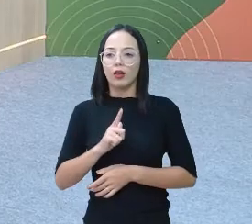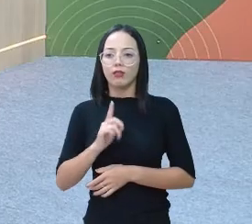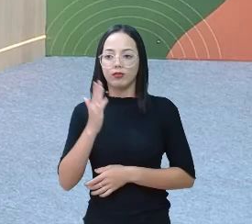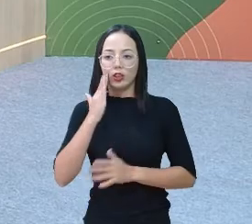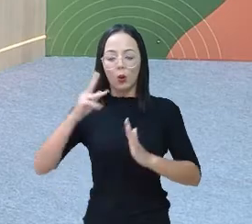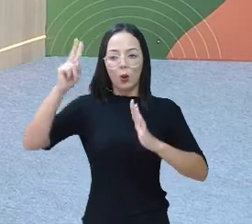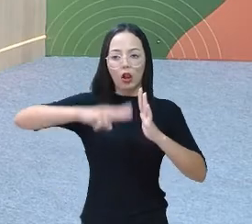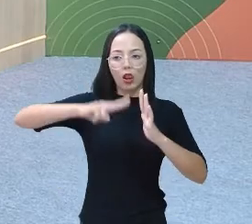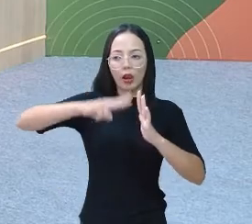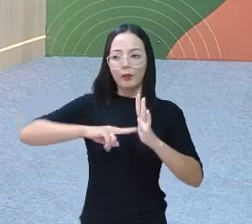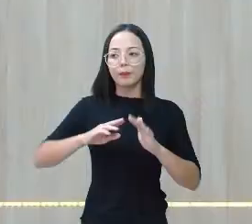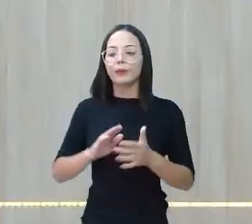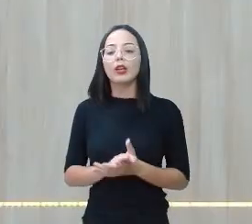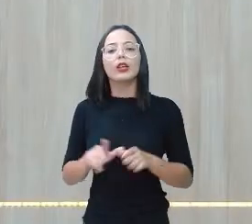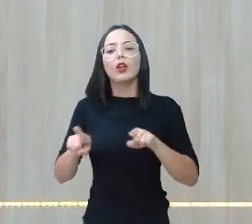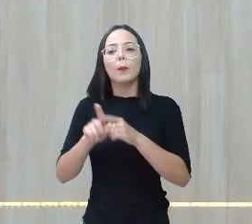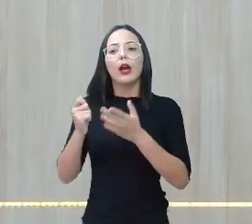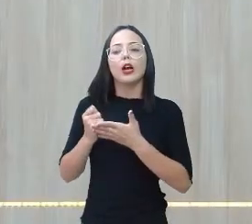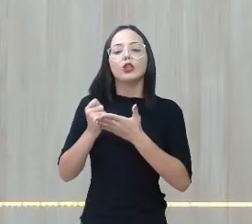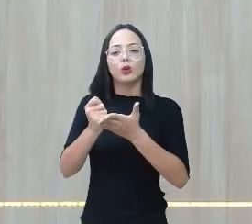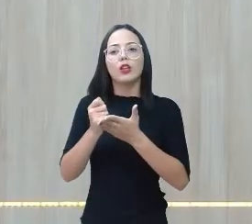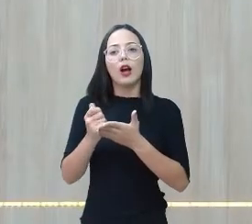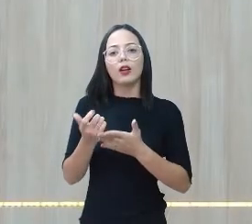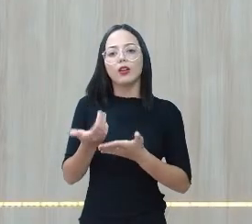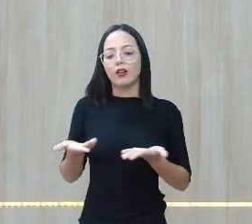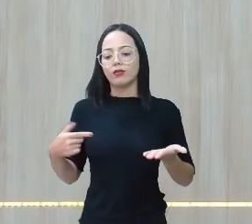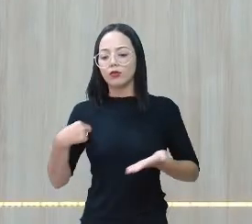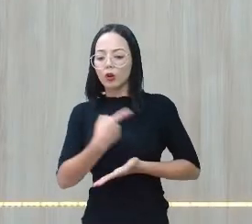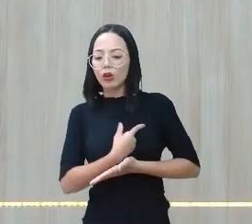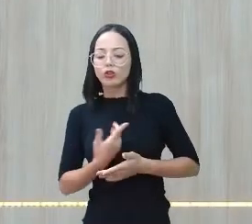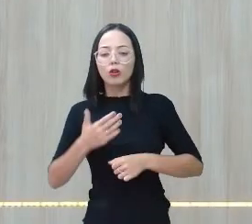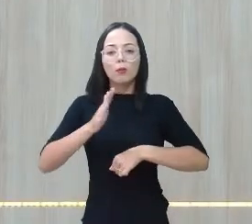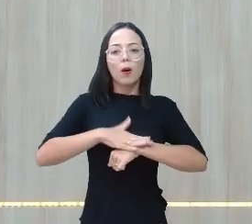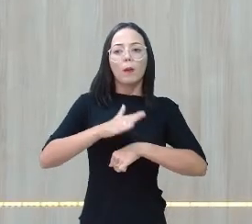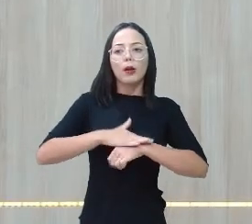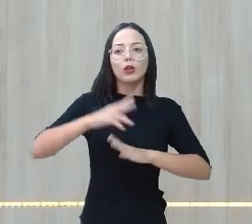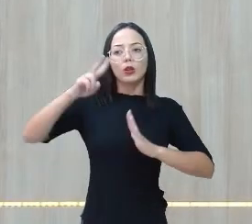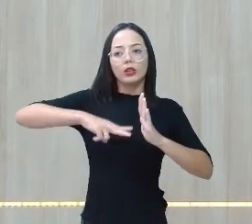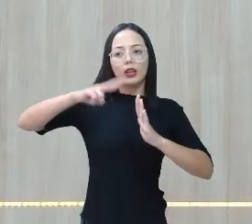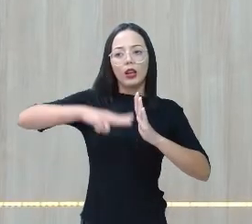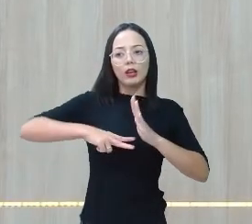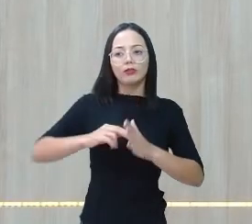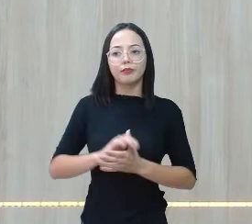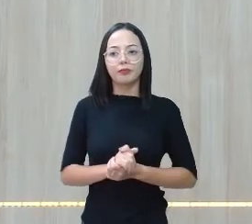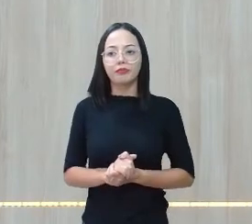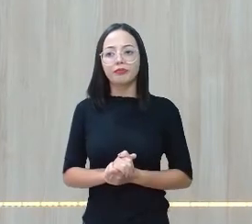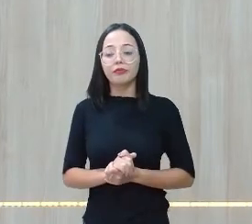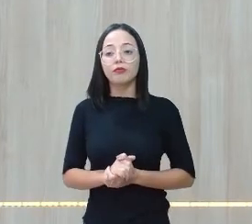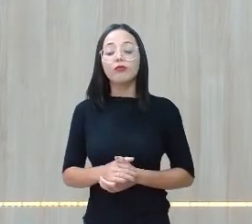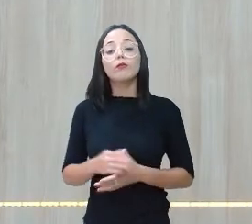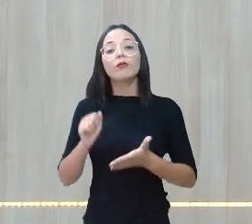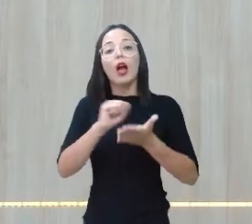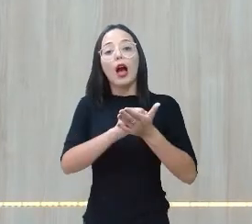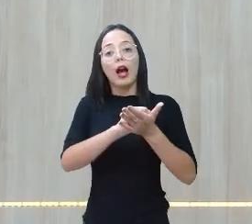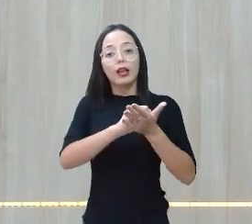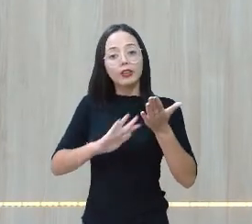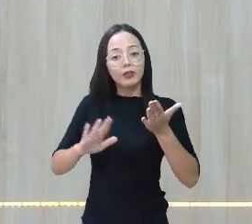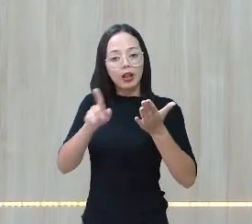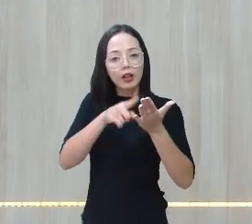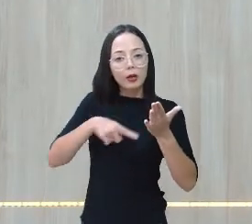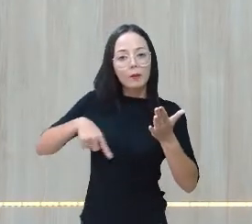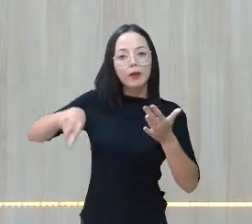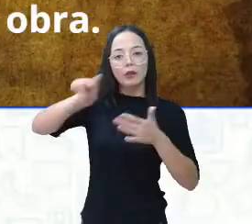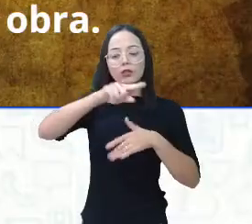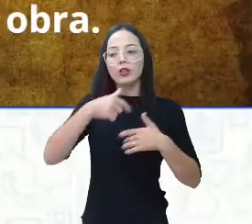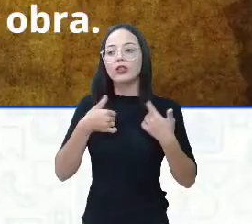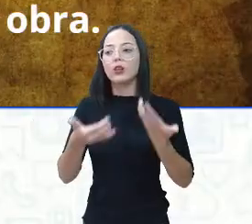consome, tá certo? E ela vai ajudar muitíssimo a gente na hora de consumir uma obra literária. Como atividade para vocês, eu